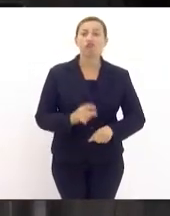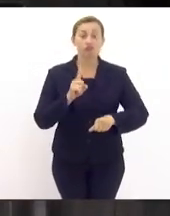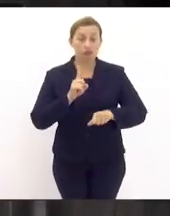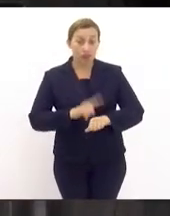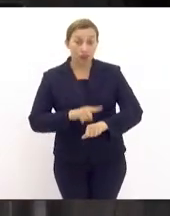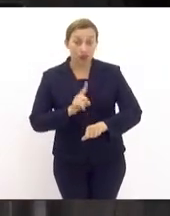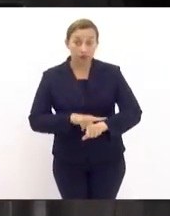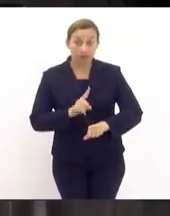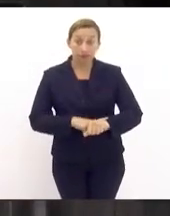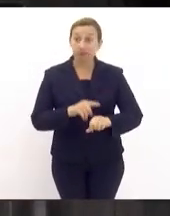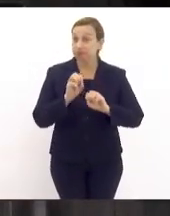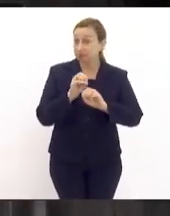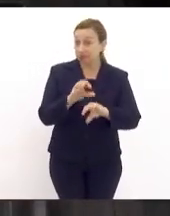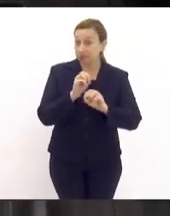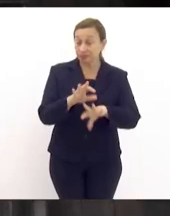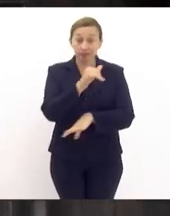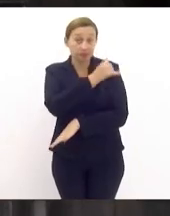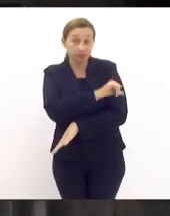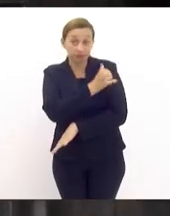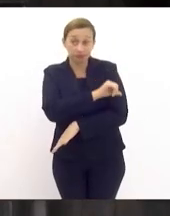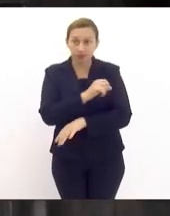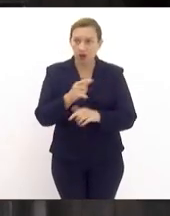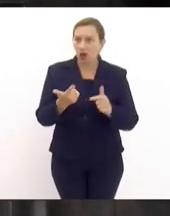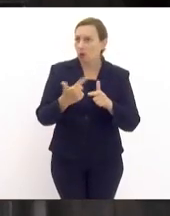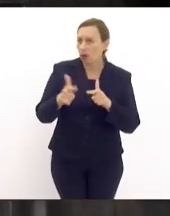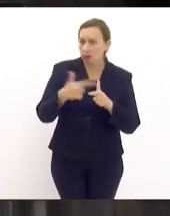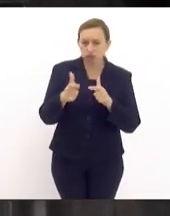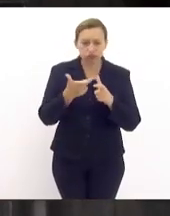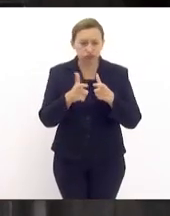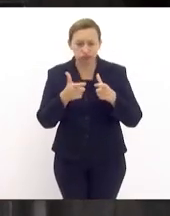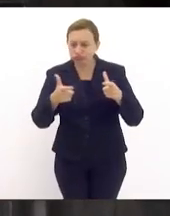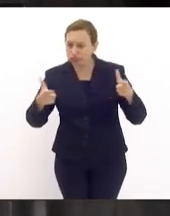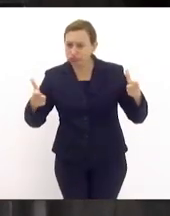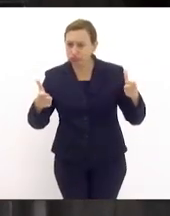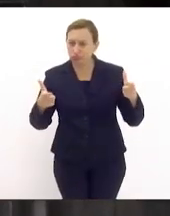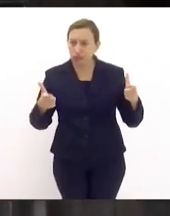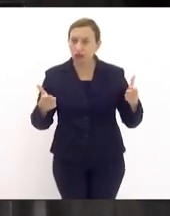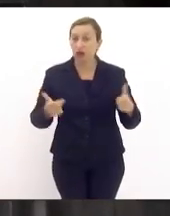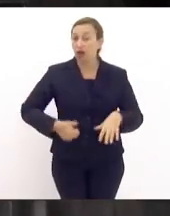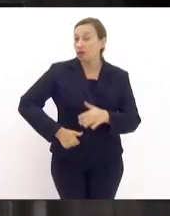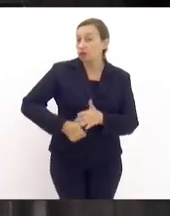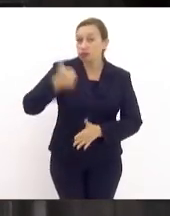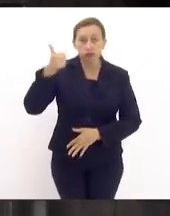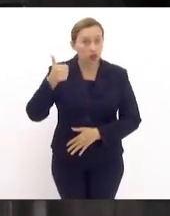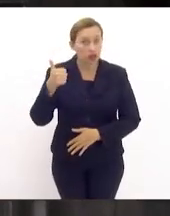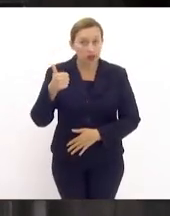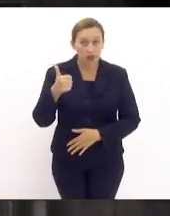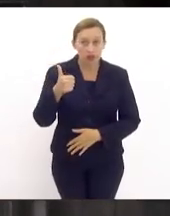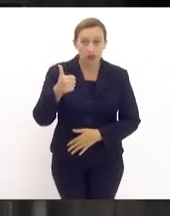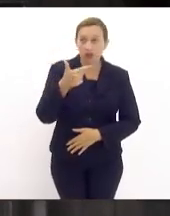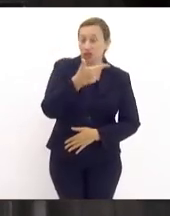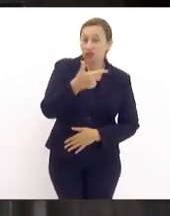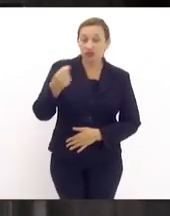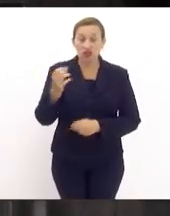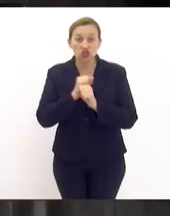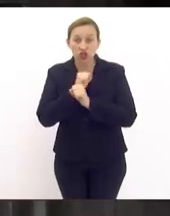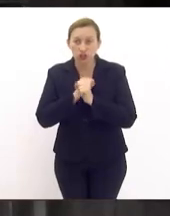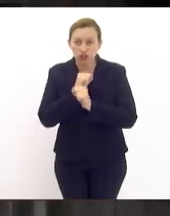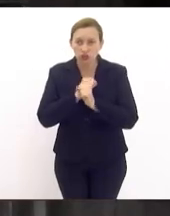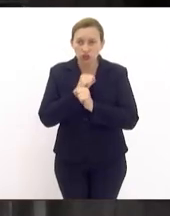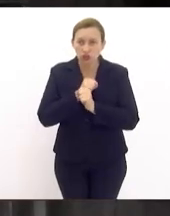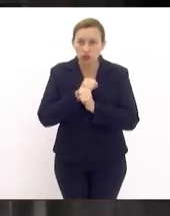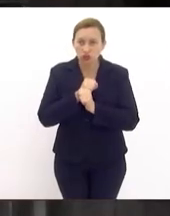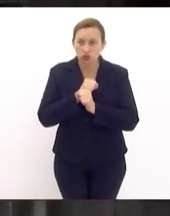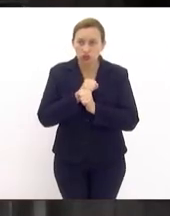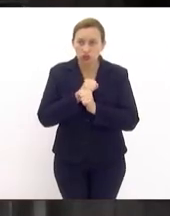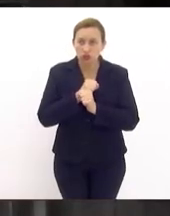momento, a educação do Rio de Janeiro está enfrentando um monte de problemas e, pela primeira vez em 20 anos,